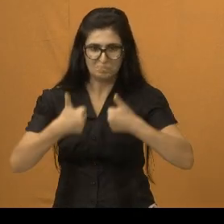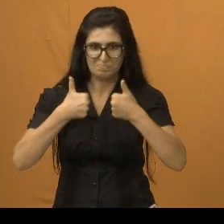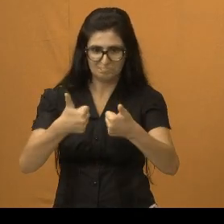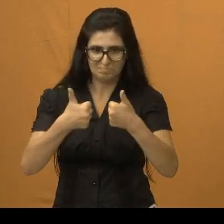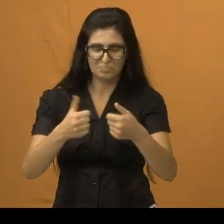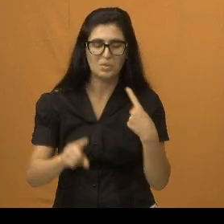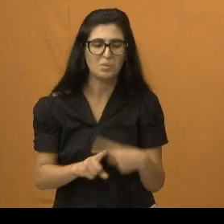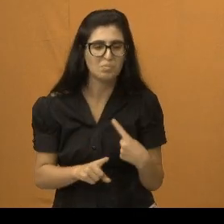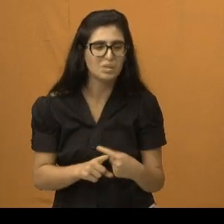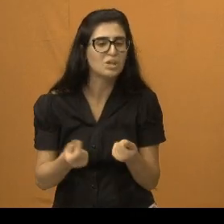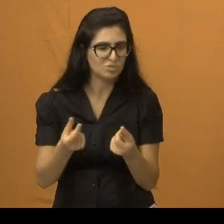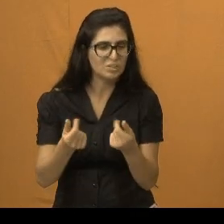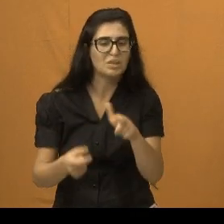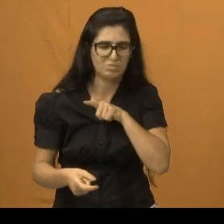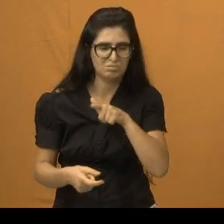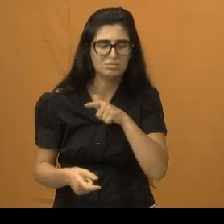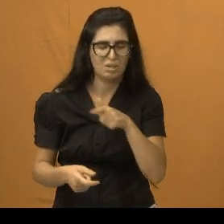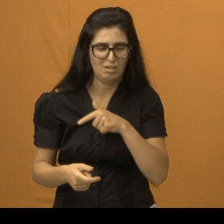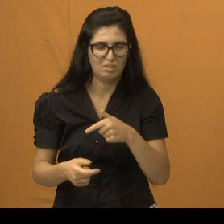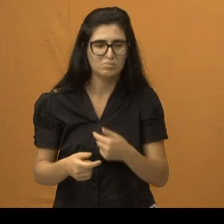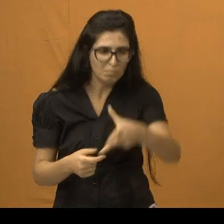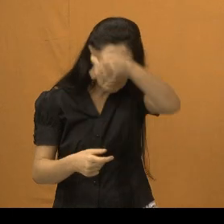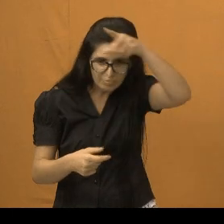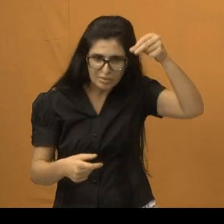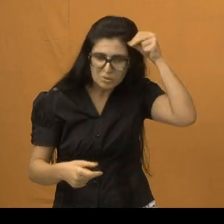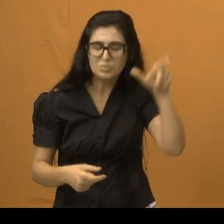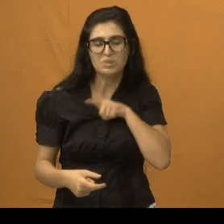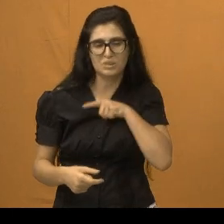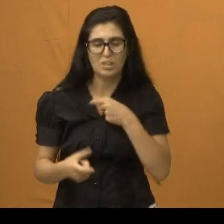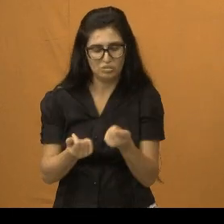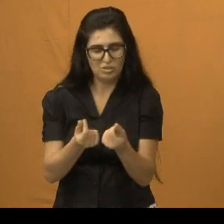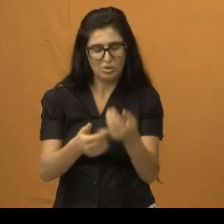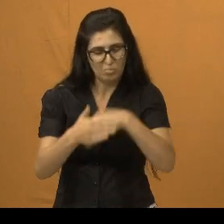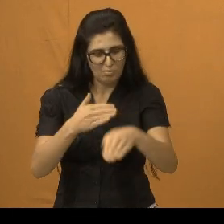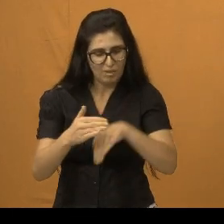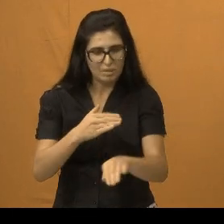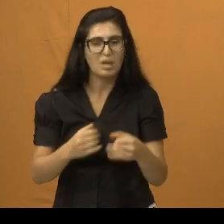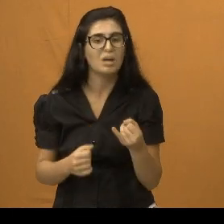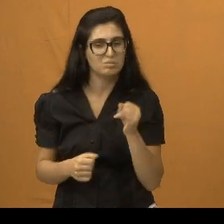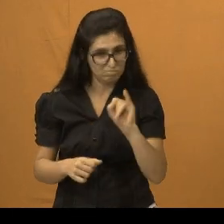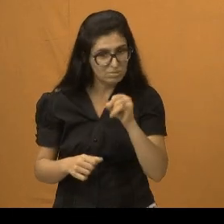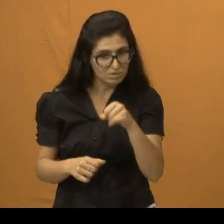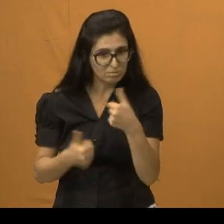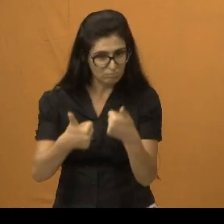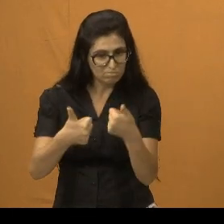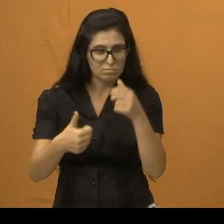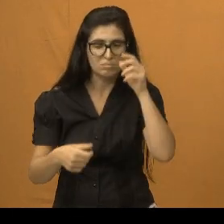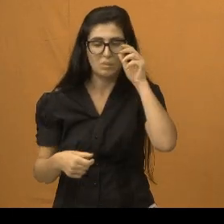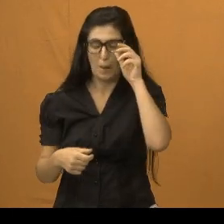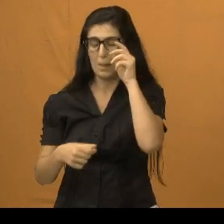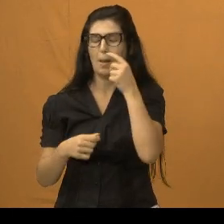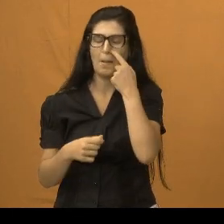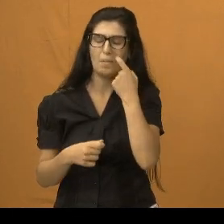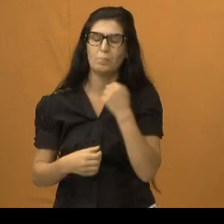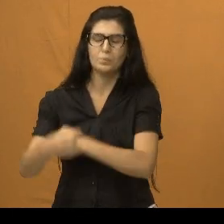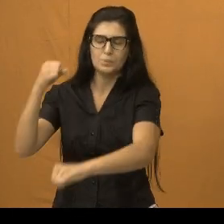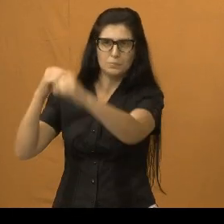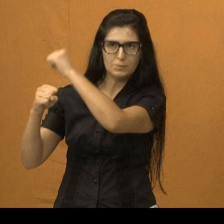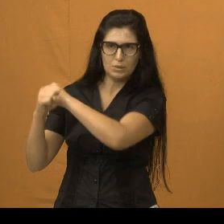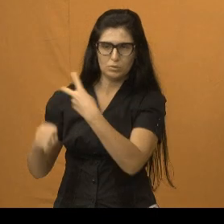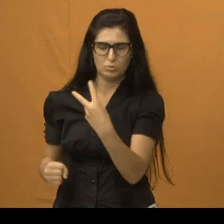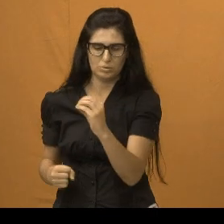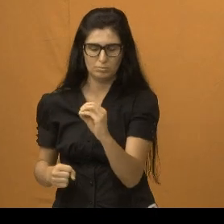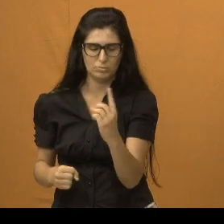para esses valores, na qual a gente for analisar o nosso saldo financeiro deixado no exercício de 2017,